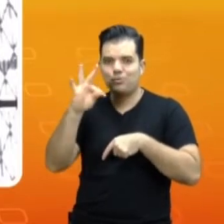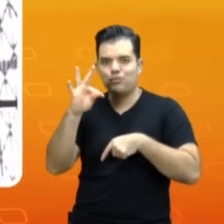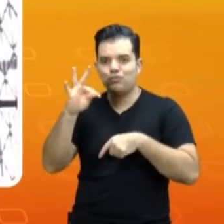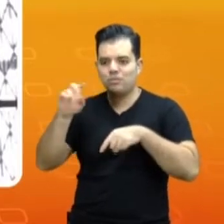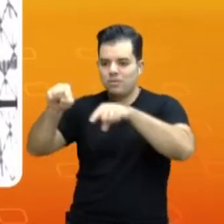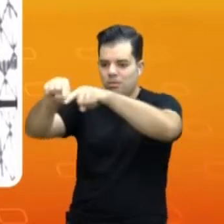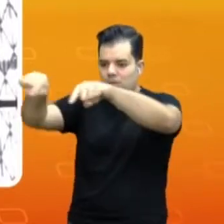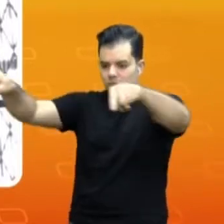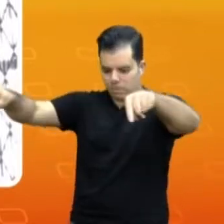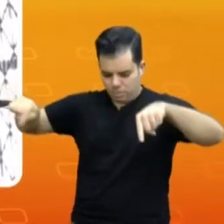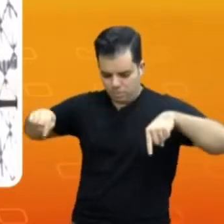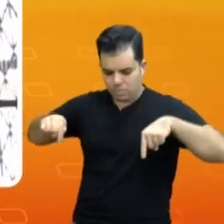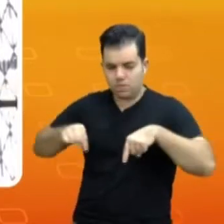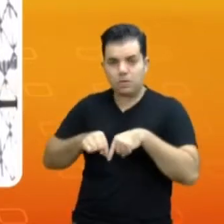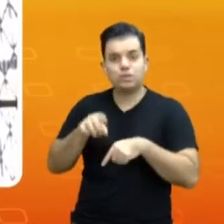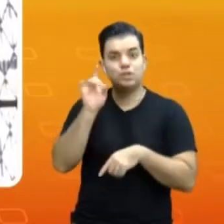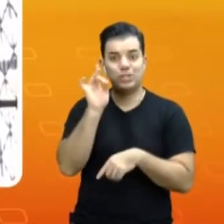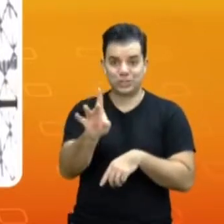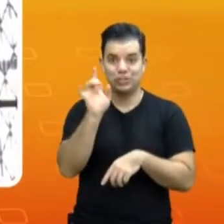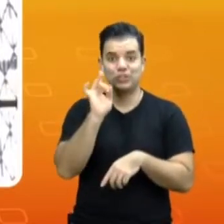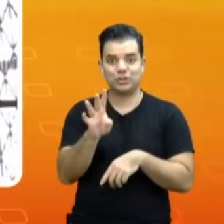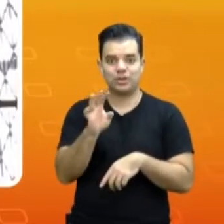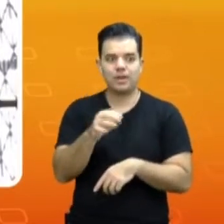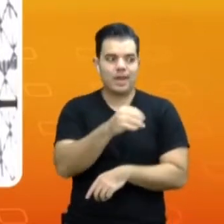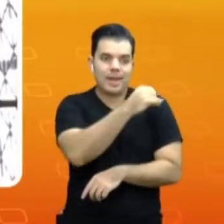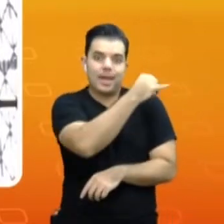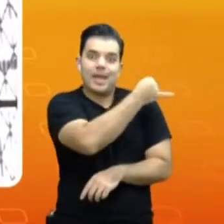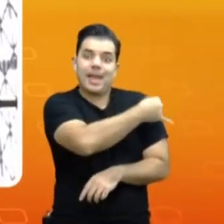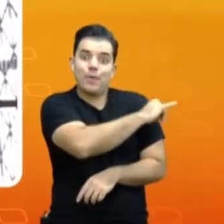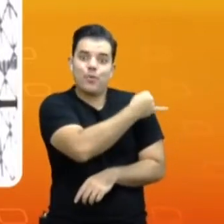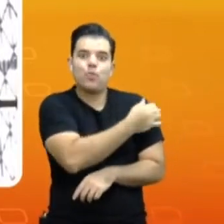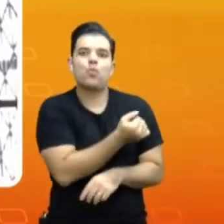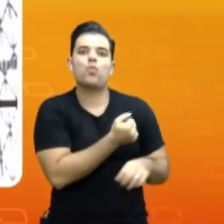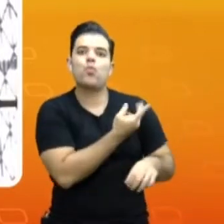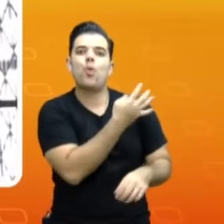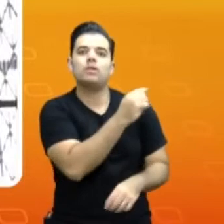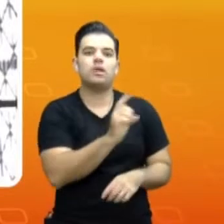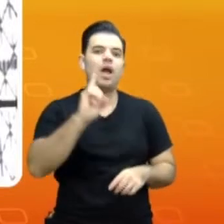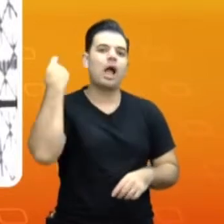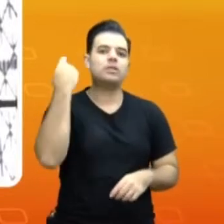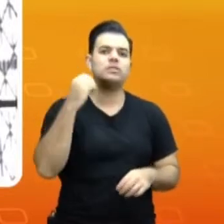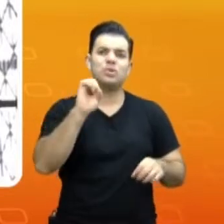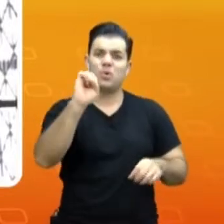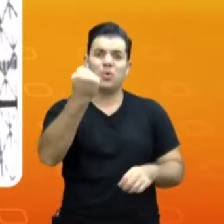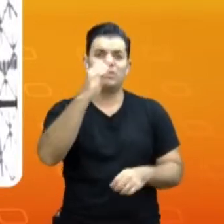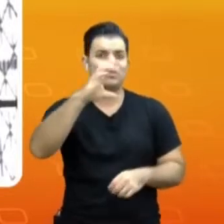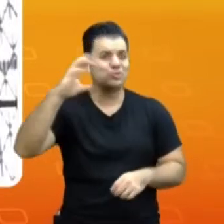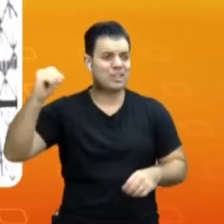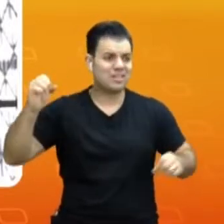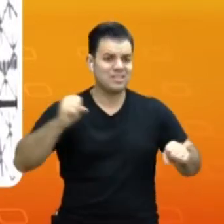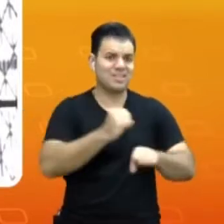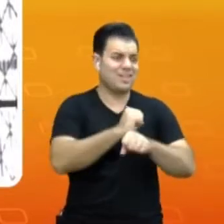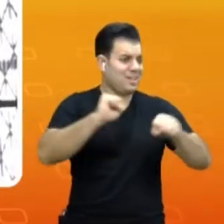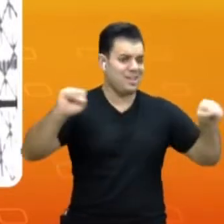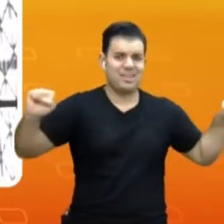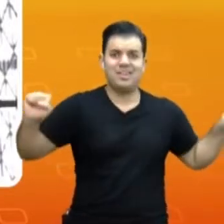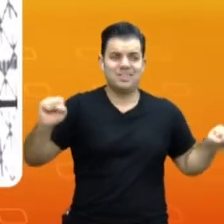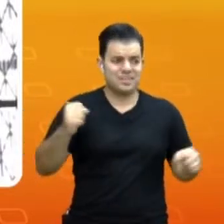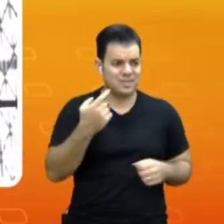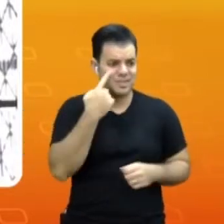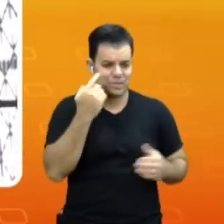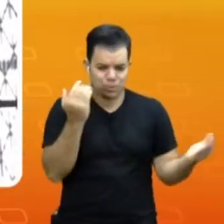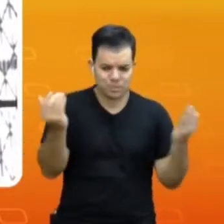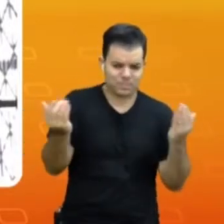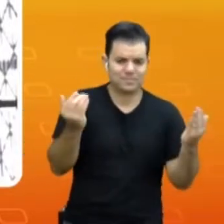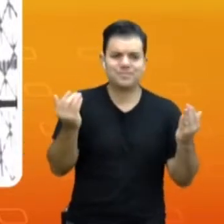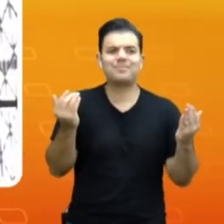na Olimpíada do Rio, a gente estava com uma área de 800 metros quadrados. É óbvio, né, a gente tem que fazer uma